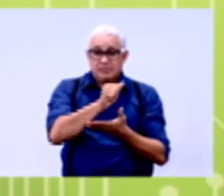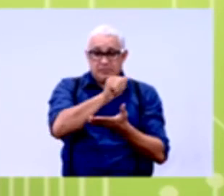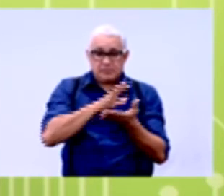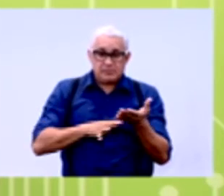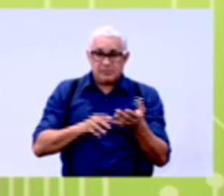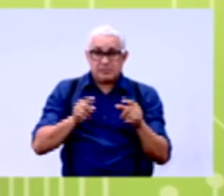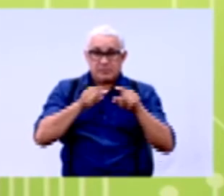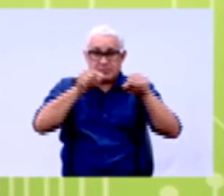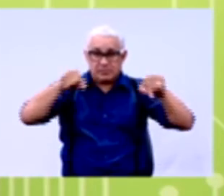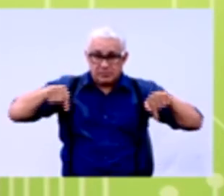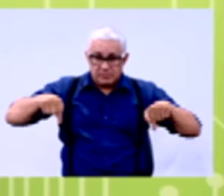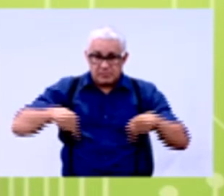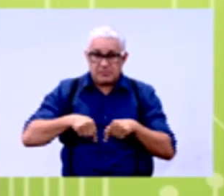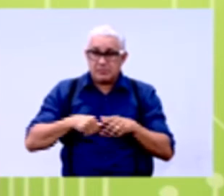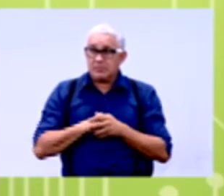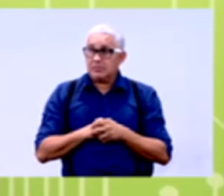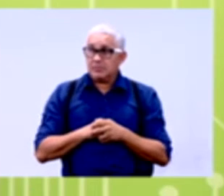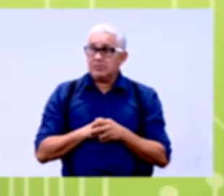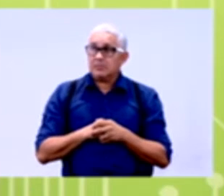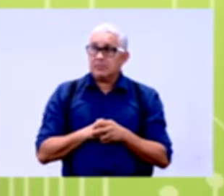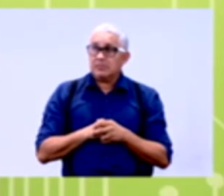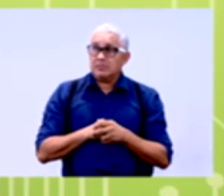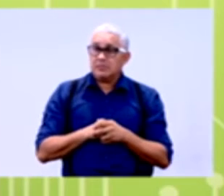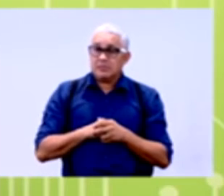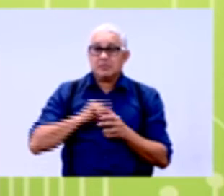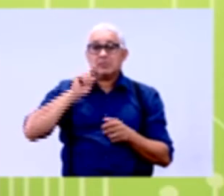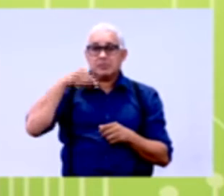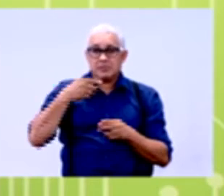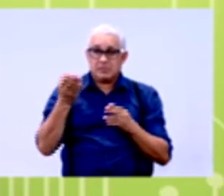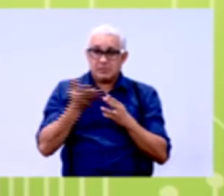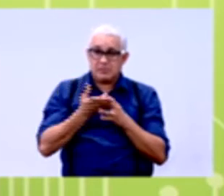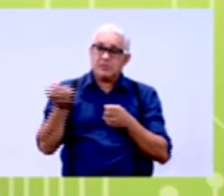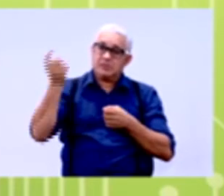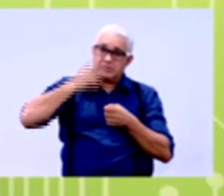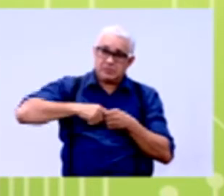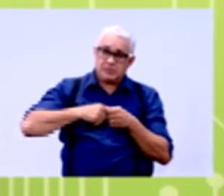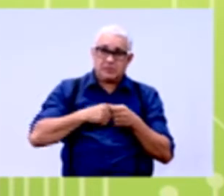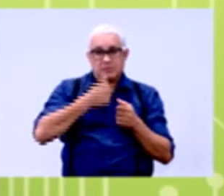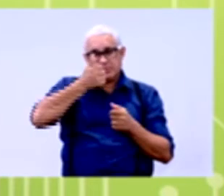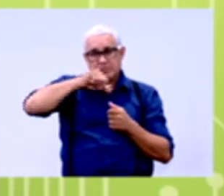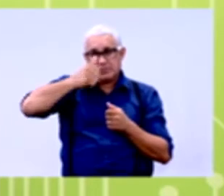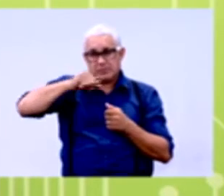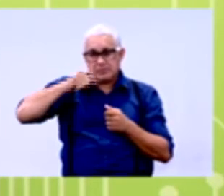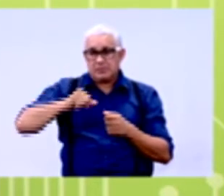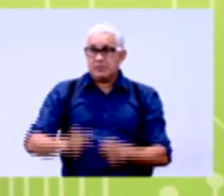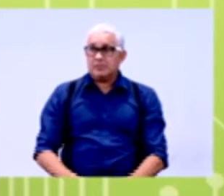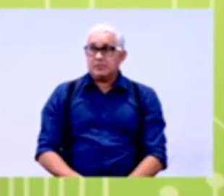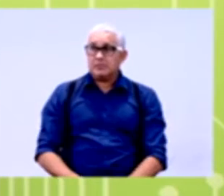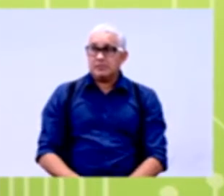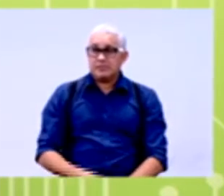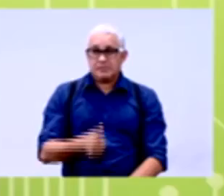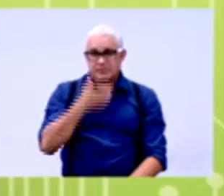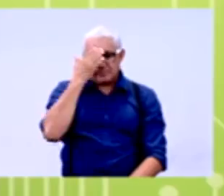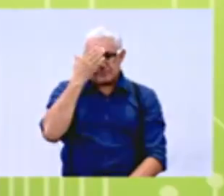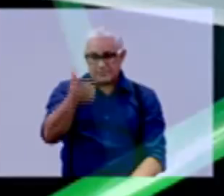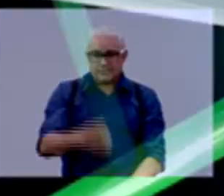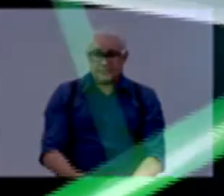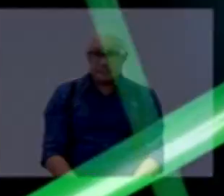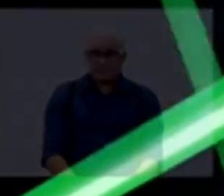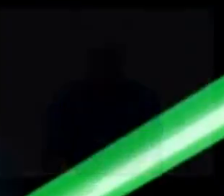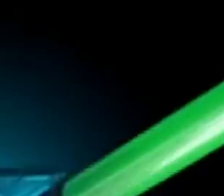atividade de sala e logo em seguida nós retornamos para corrigir o exercício. Por enquanto, muito obrigado.